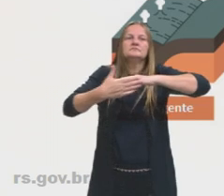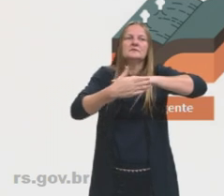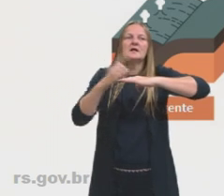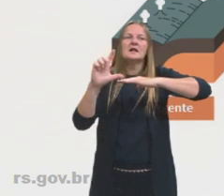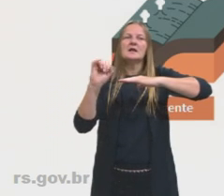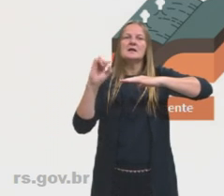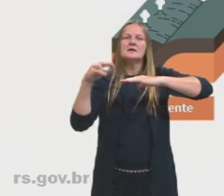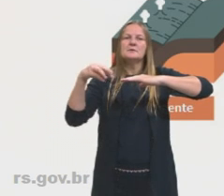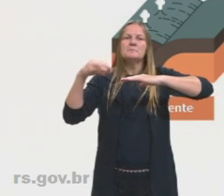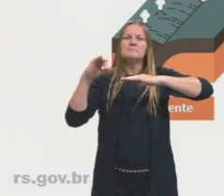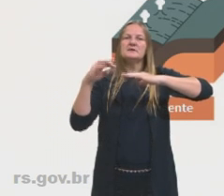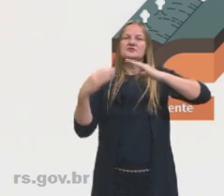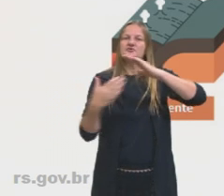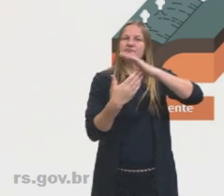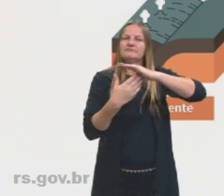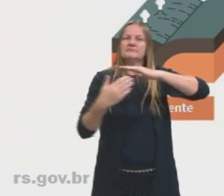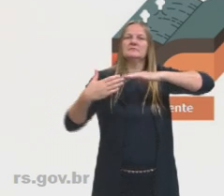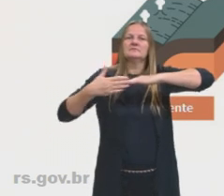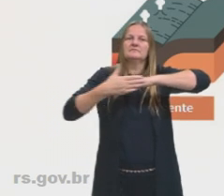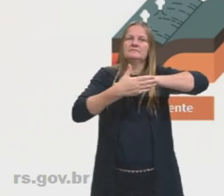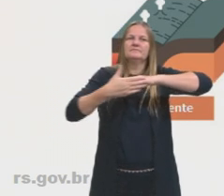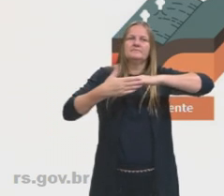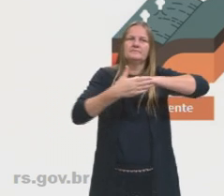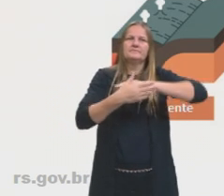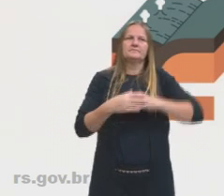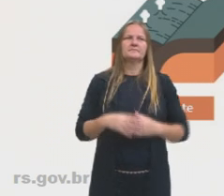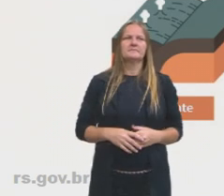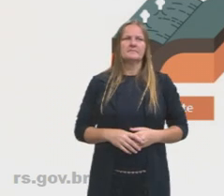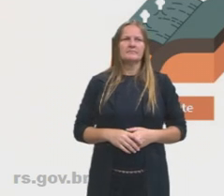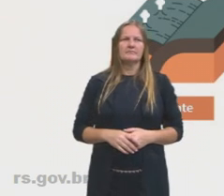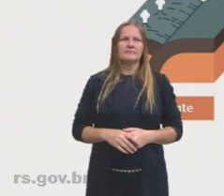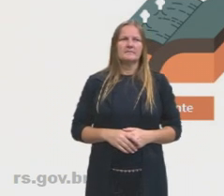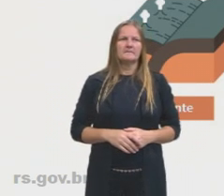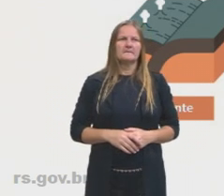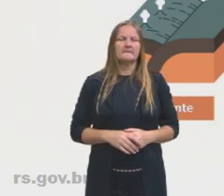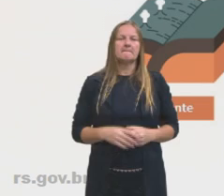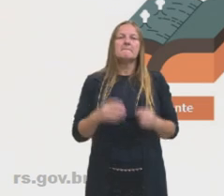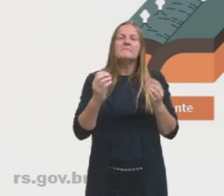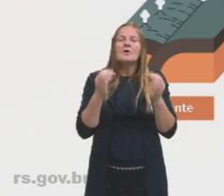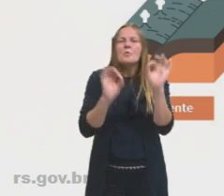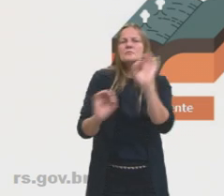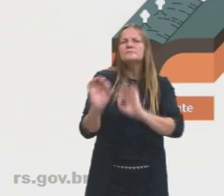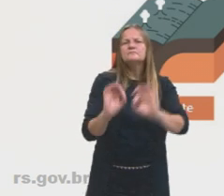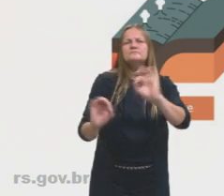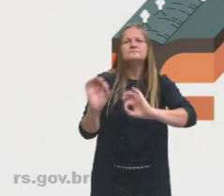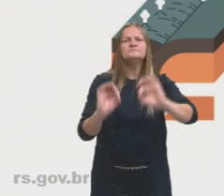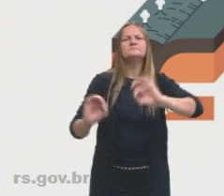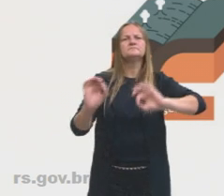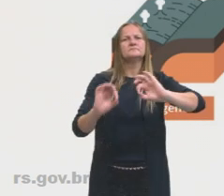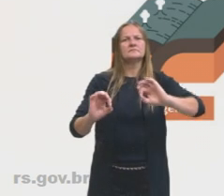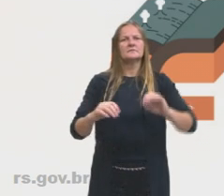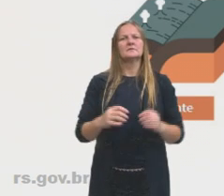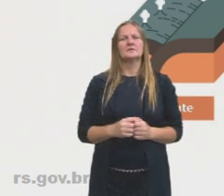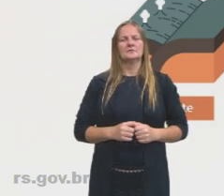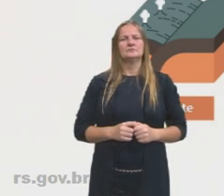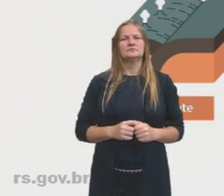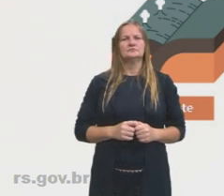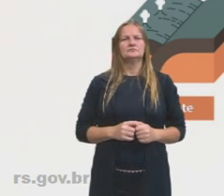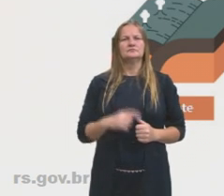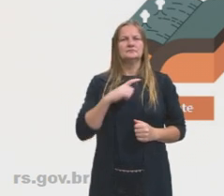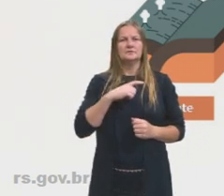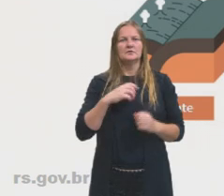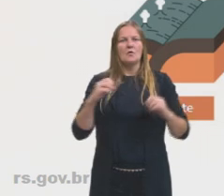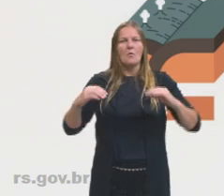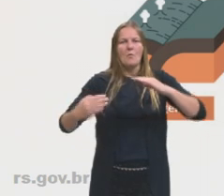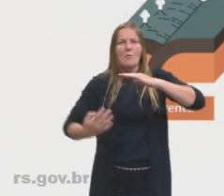importantíssimo a gente saber os limites que são que vai dar esse a formação aí desses dessas desses